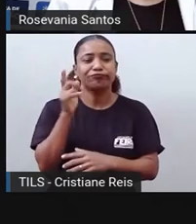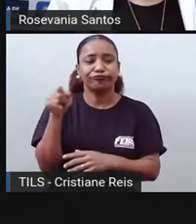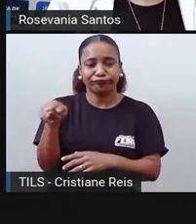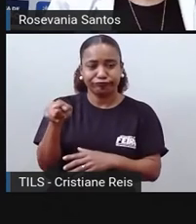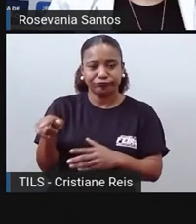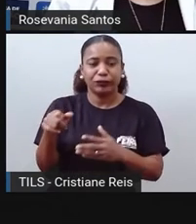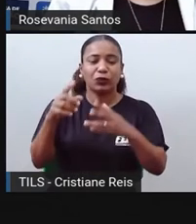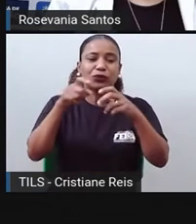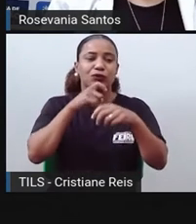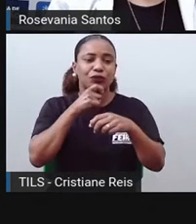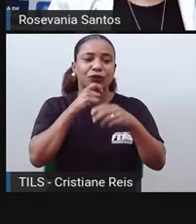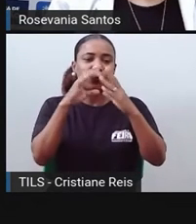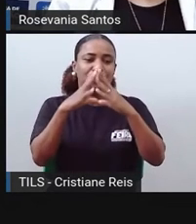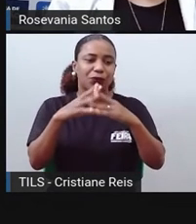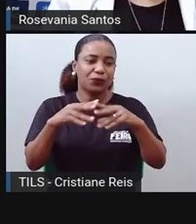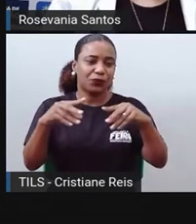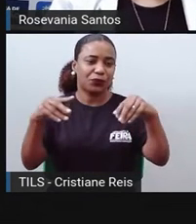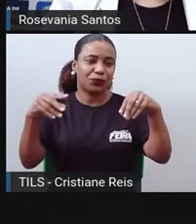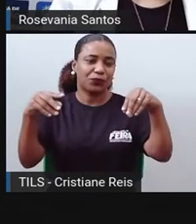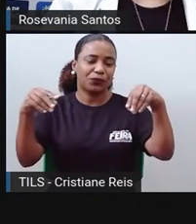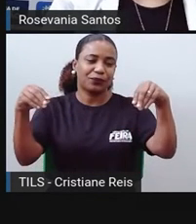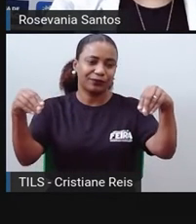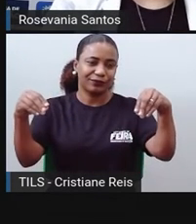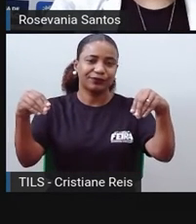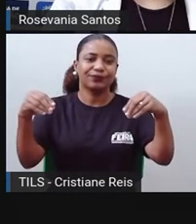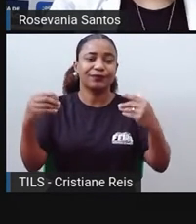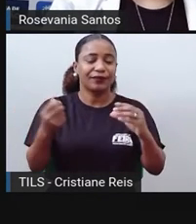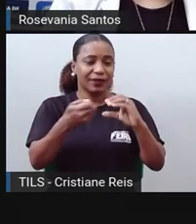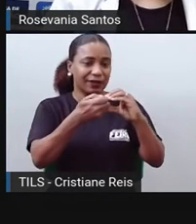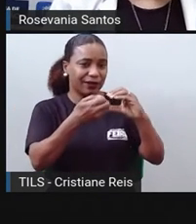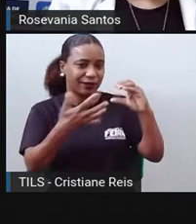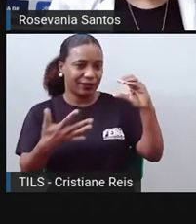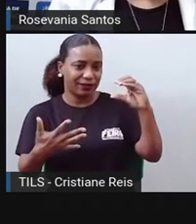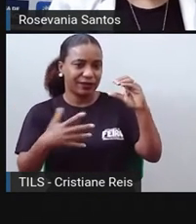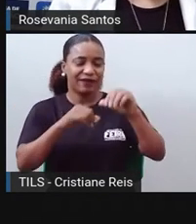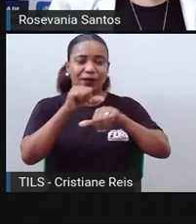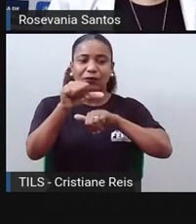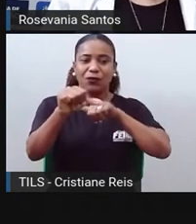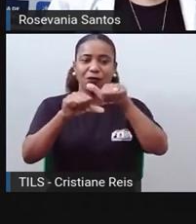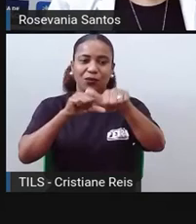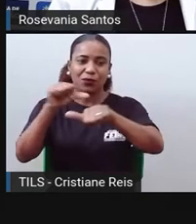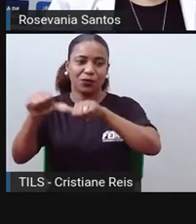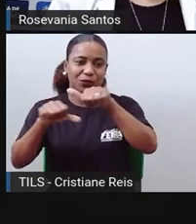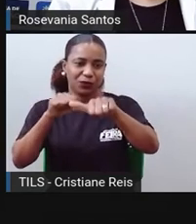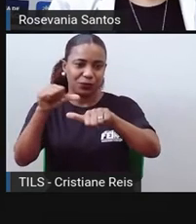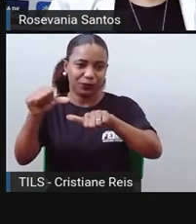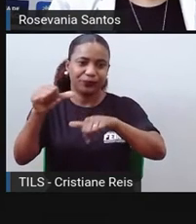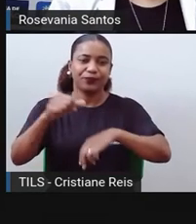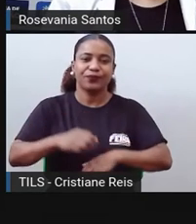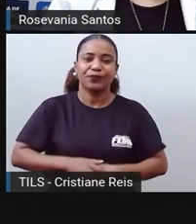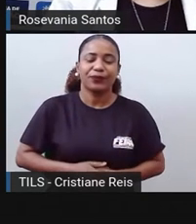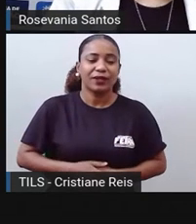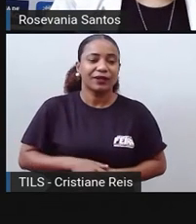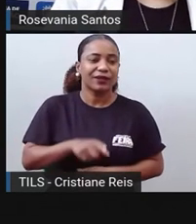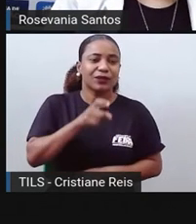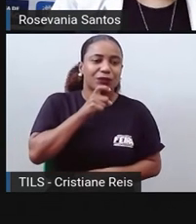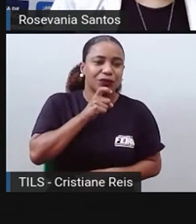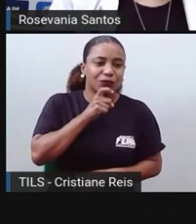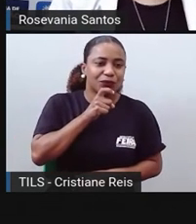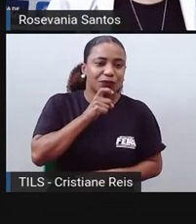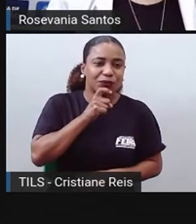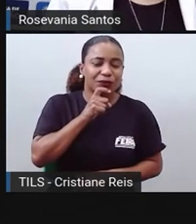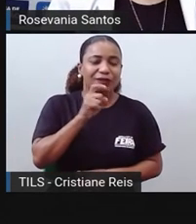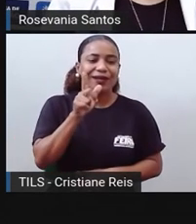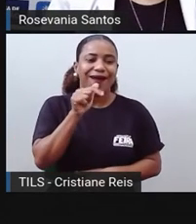vai derretendo, vai mudando toda a característica de salinidade dessas águas, né? Porque aqui a gente está falando de geleiras, água